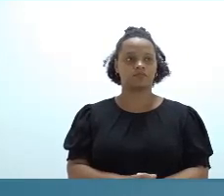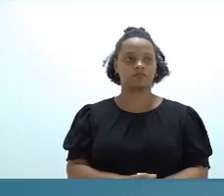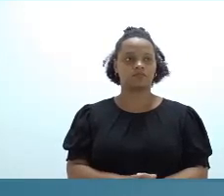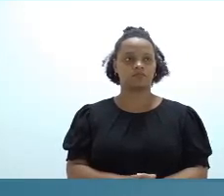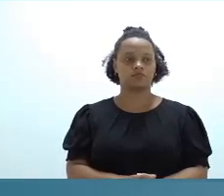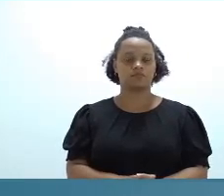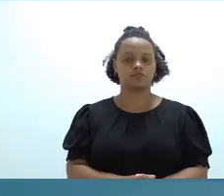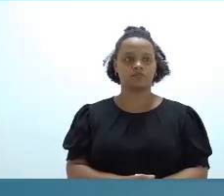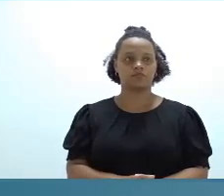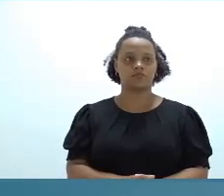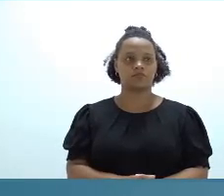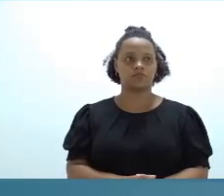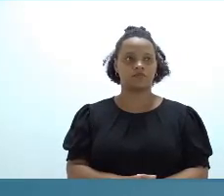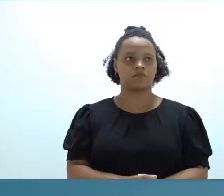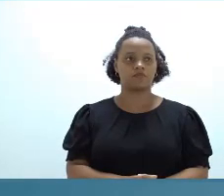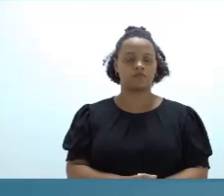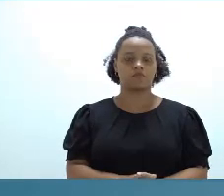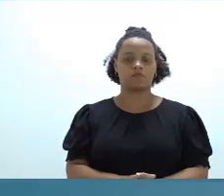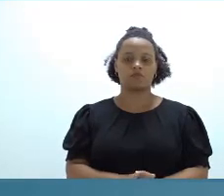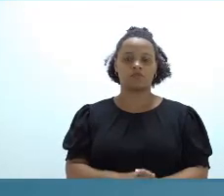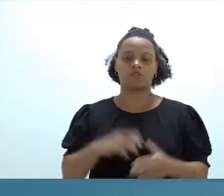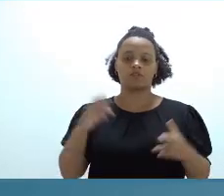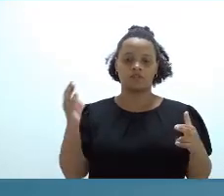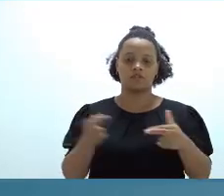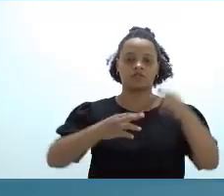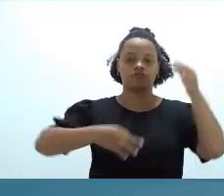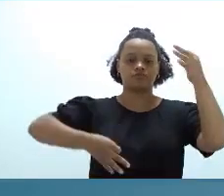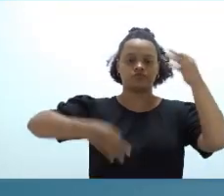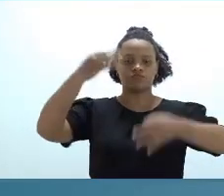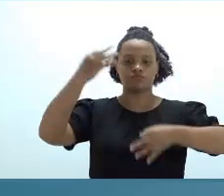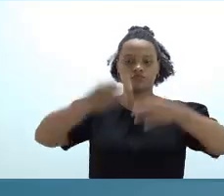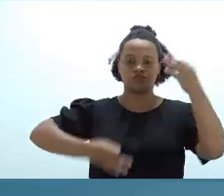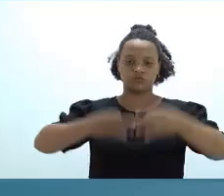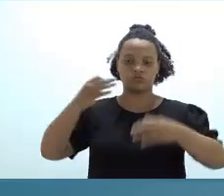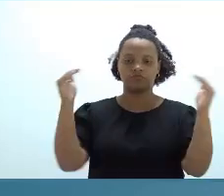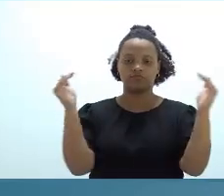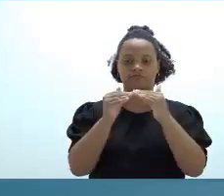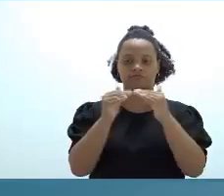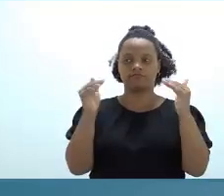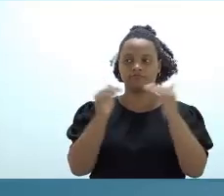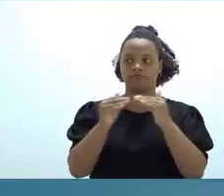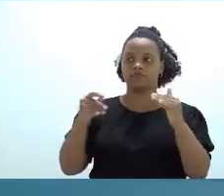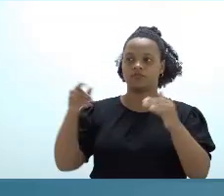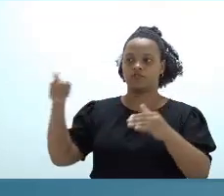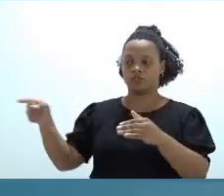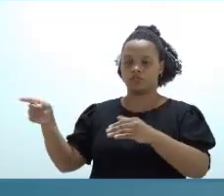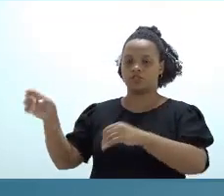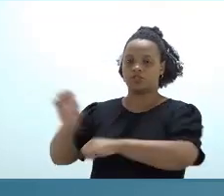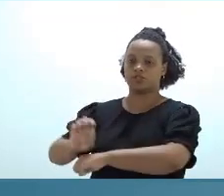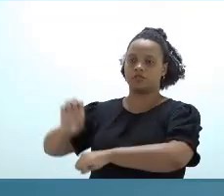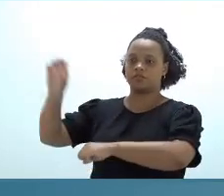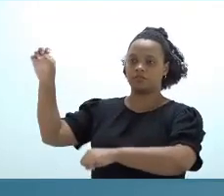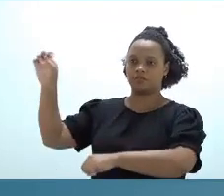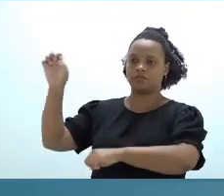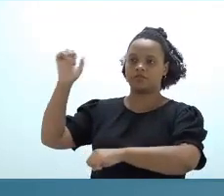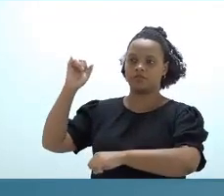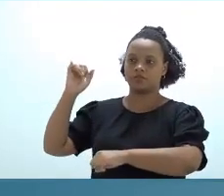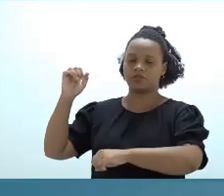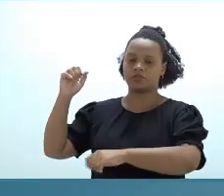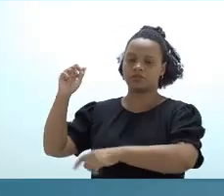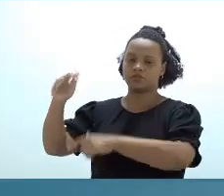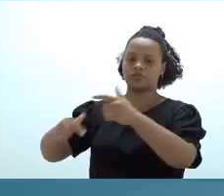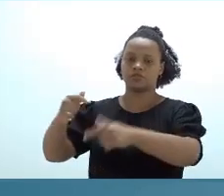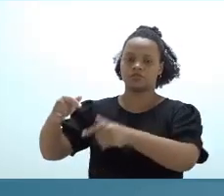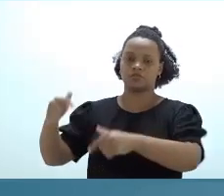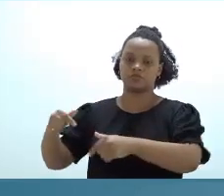só tempo, a relação jurídica estabelecida entre concessionário do serviço público e usuário consumidor sobre o influxo de normas